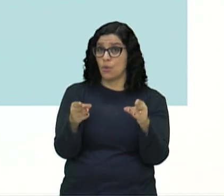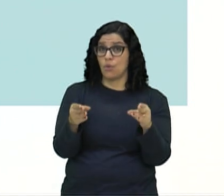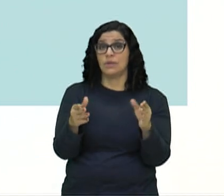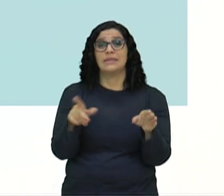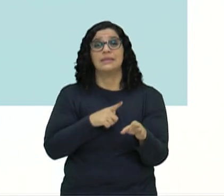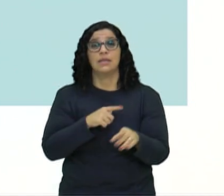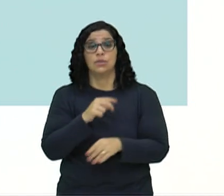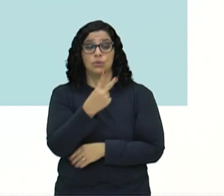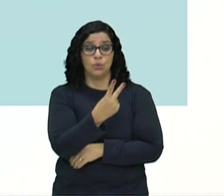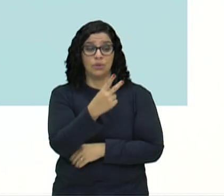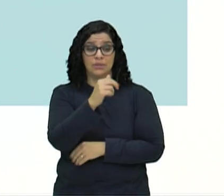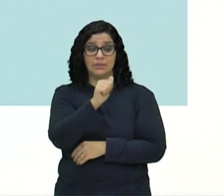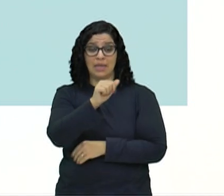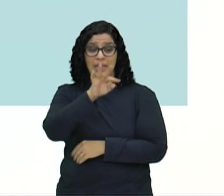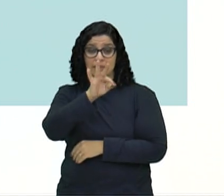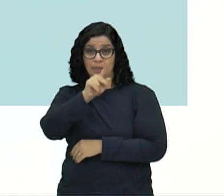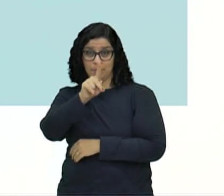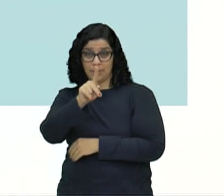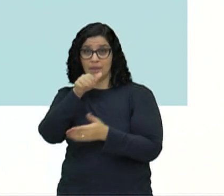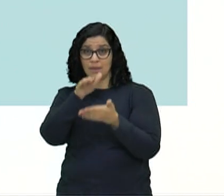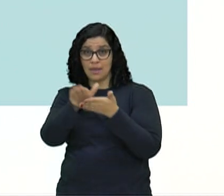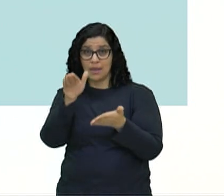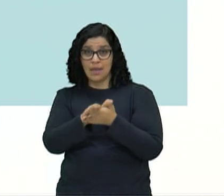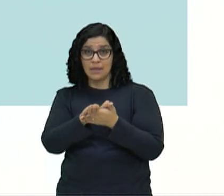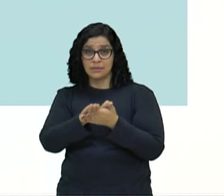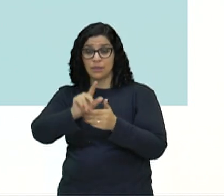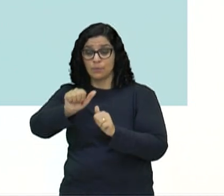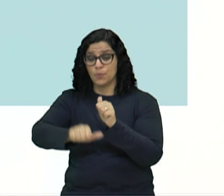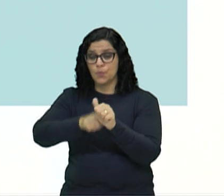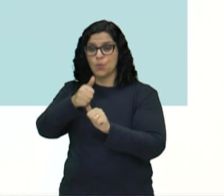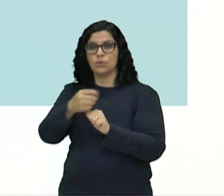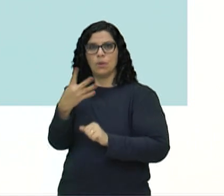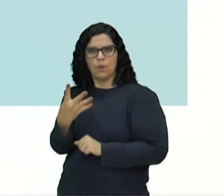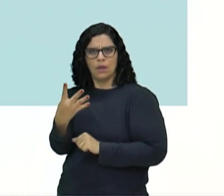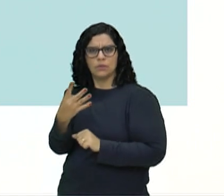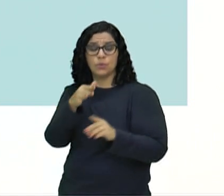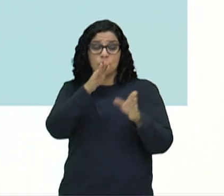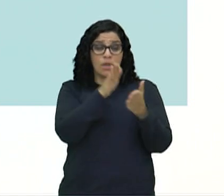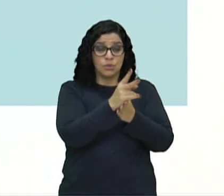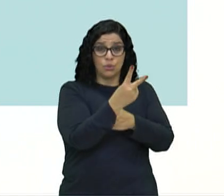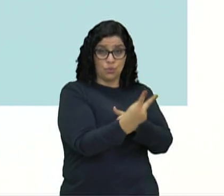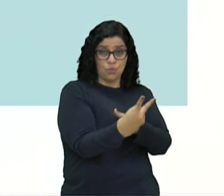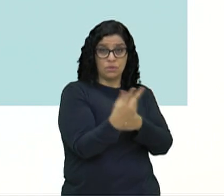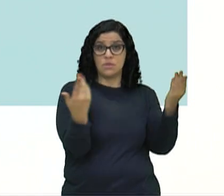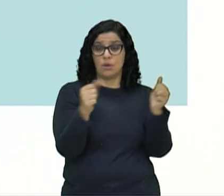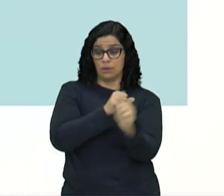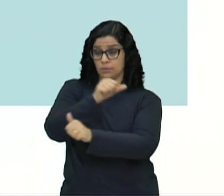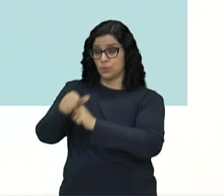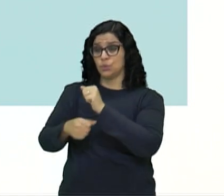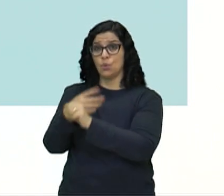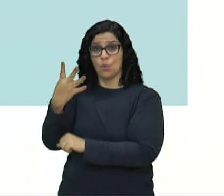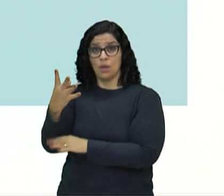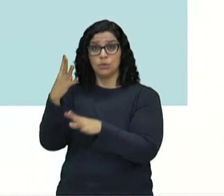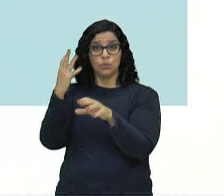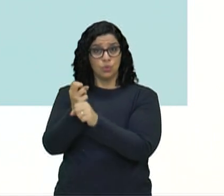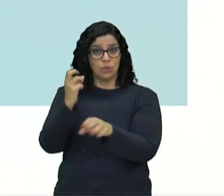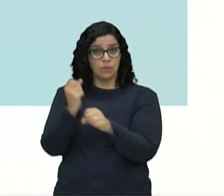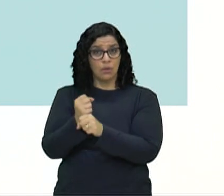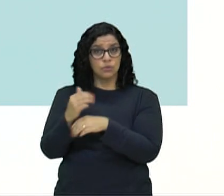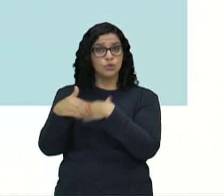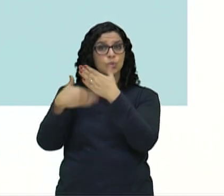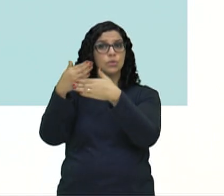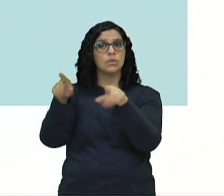2 ATPs para começar o processo e gera 4. Só que como gastou 2 no início para começar, do total que foi